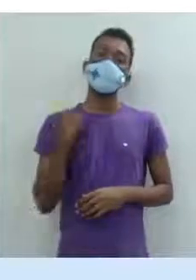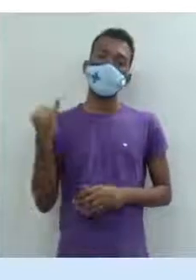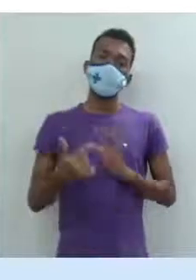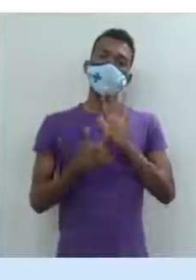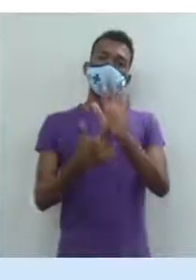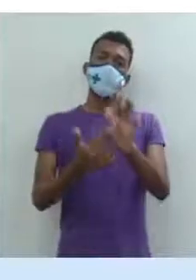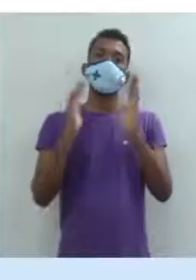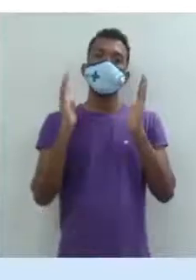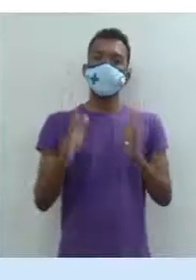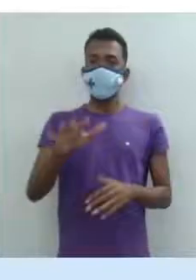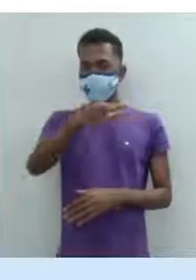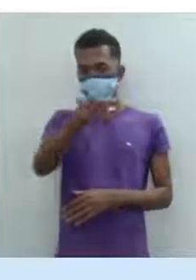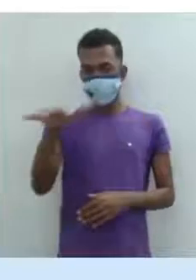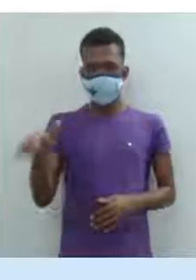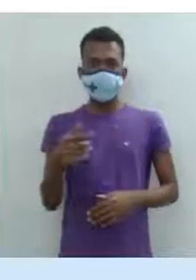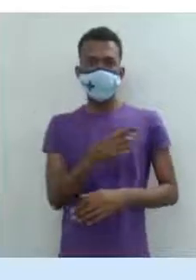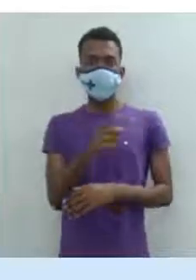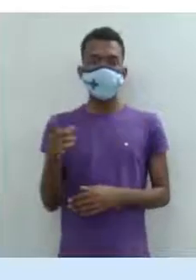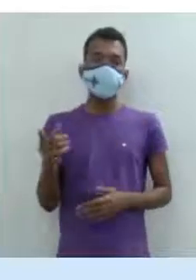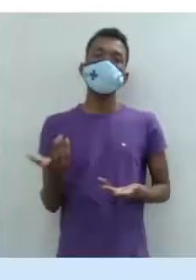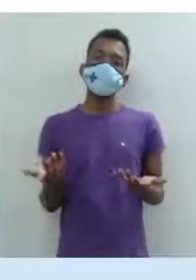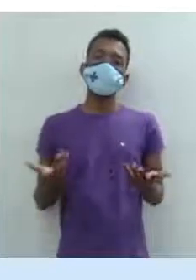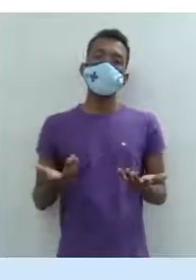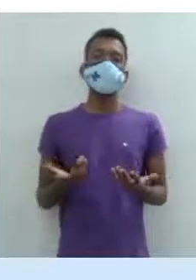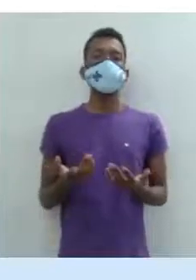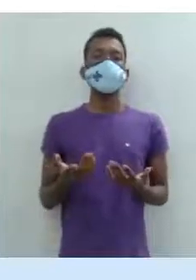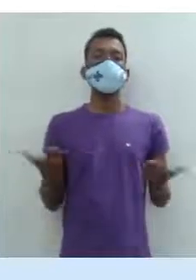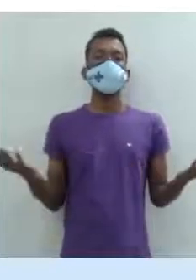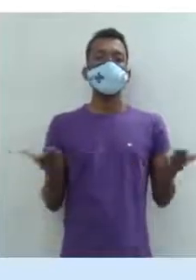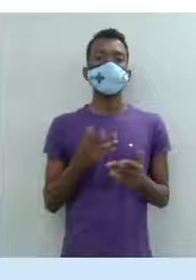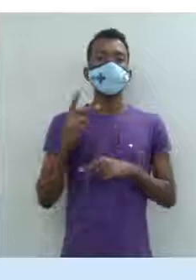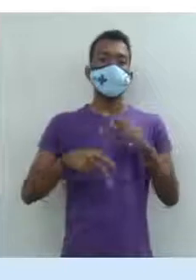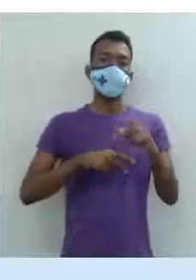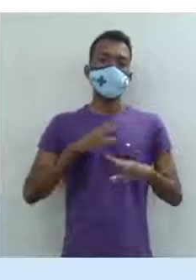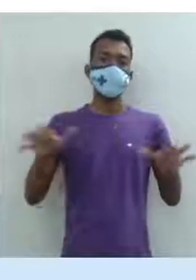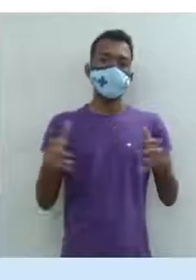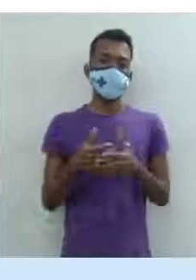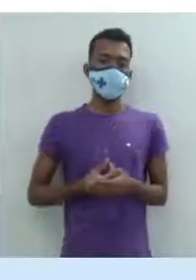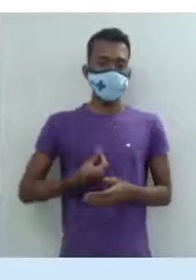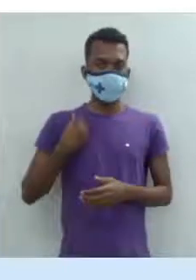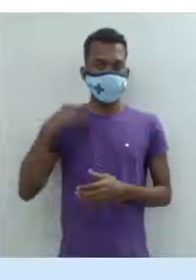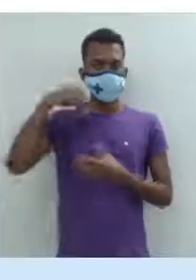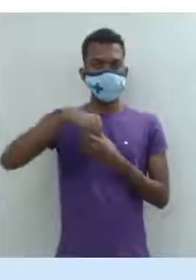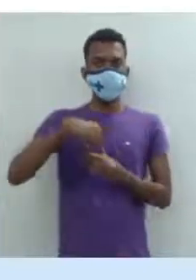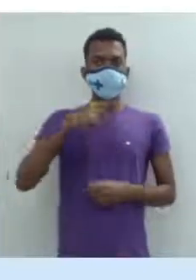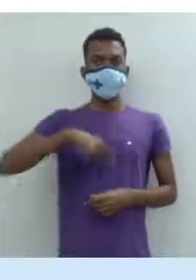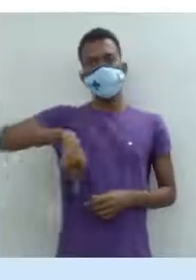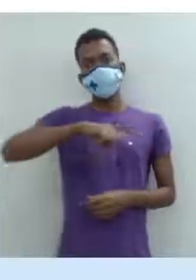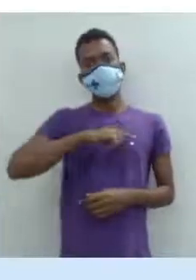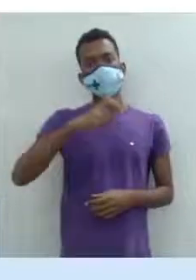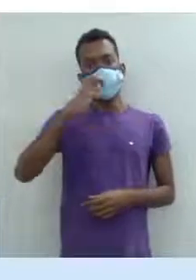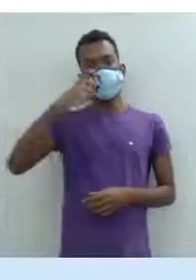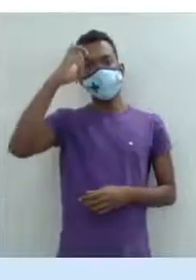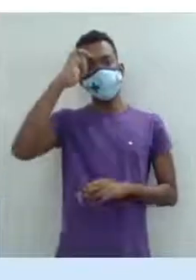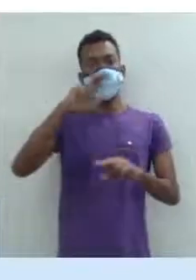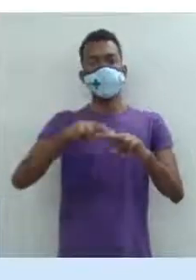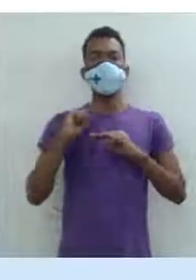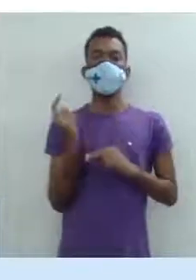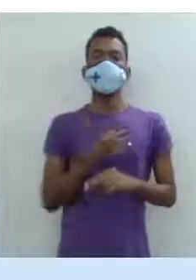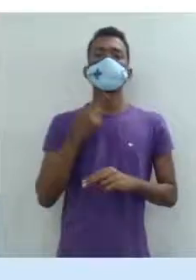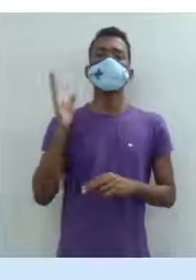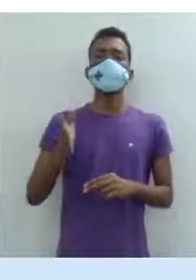ressaltar, turminha, não é isso? A importância desse povo dentro da nossa cultura, né? Porque nós assimilamos, não é